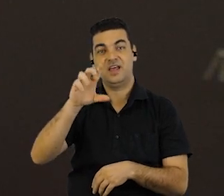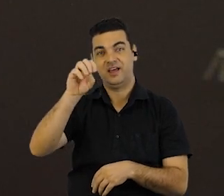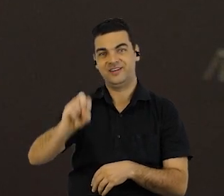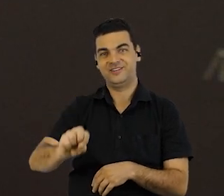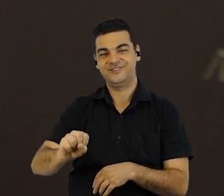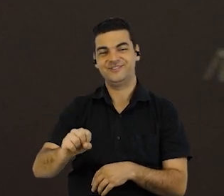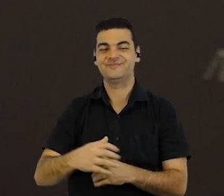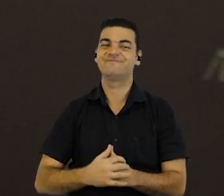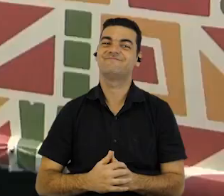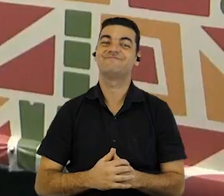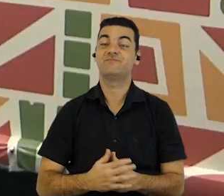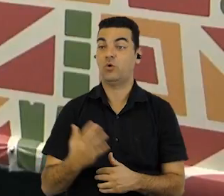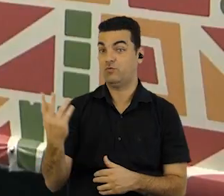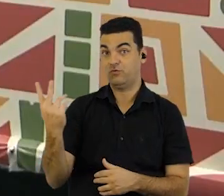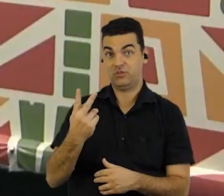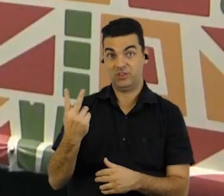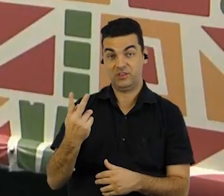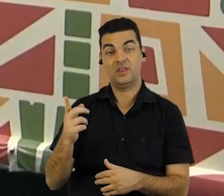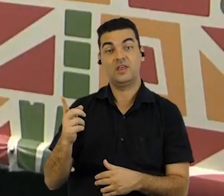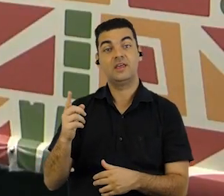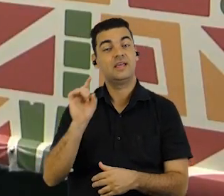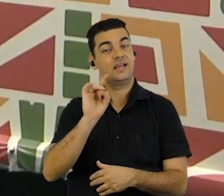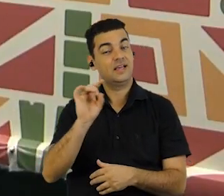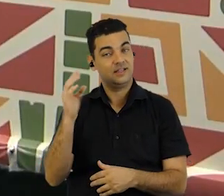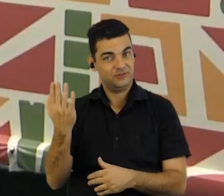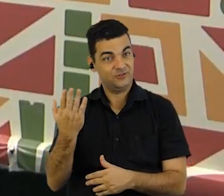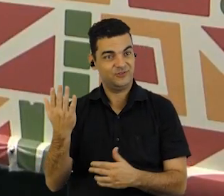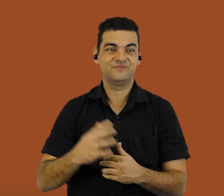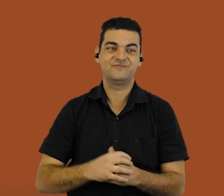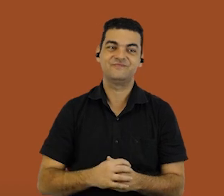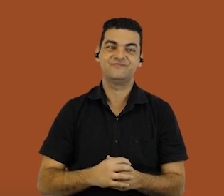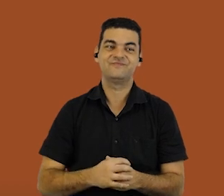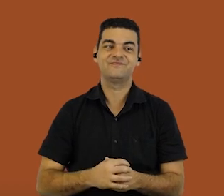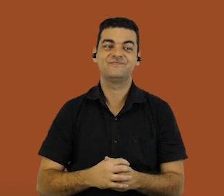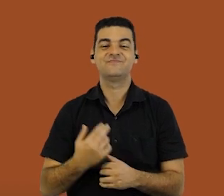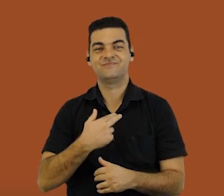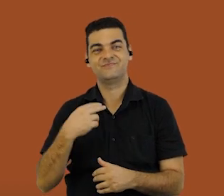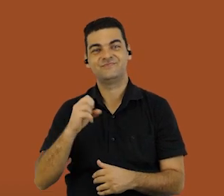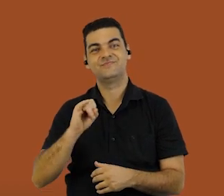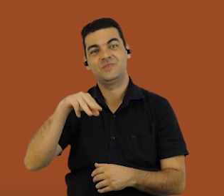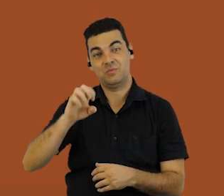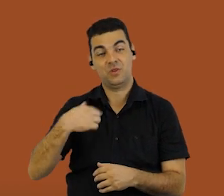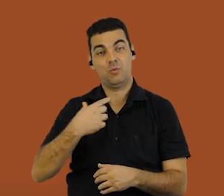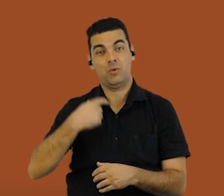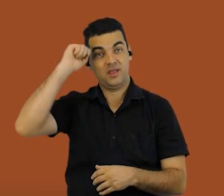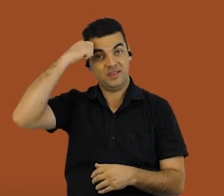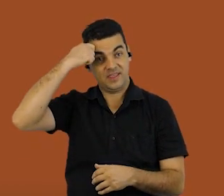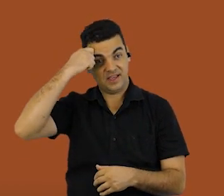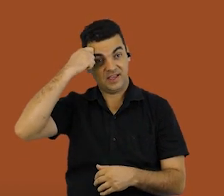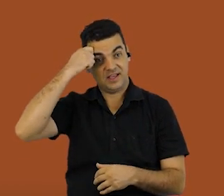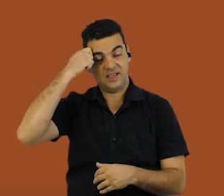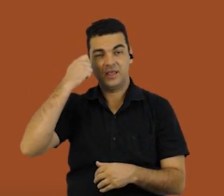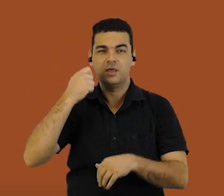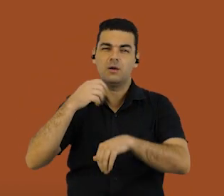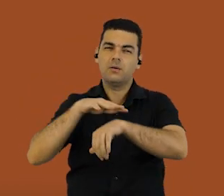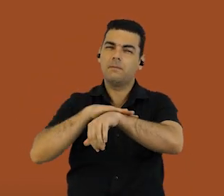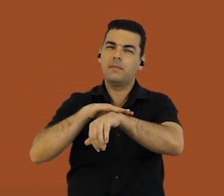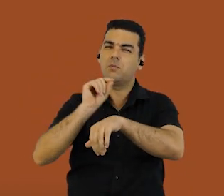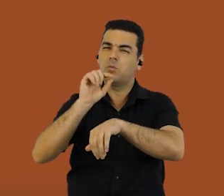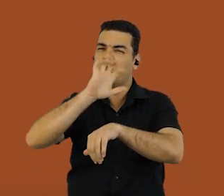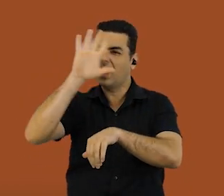Por gentileza, professora e professor também. Eu sou Simone Moraes, eu sou uma mulher negra, de pele